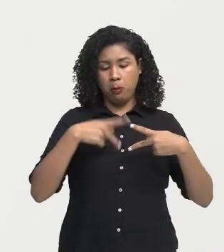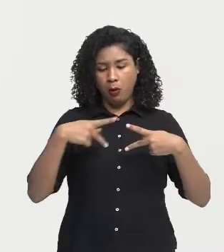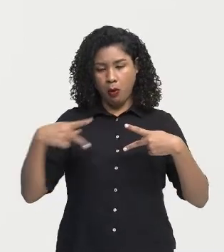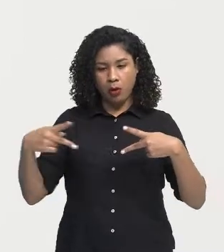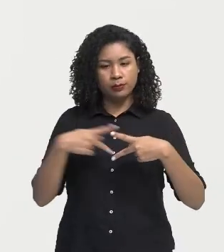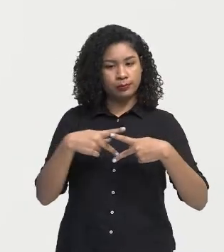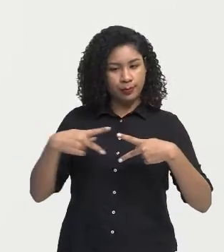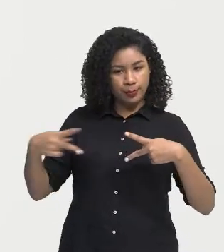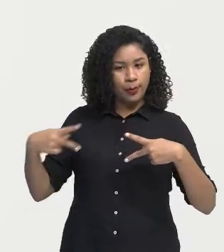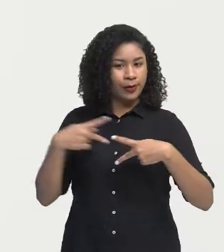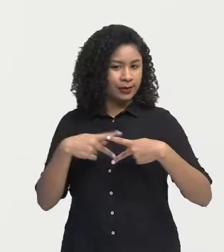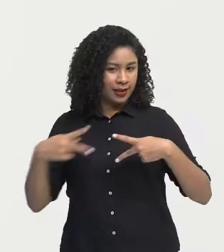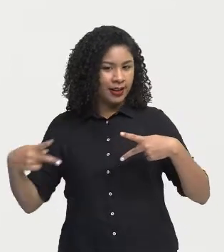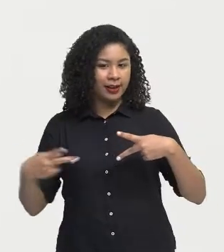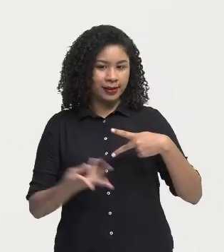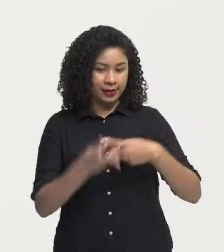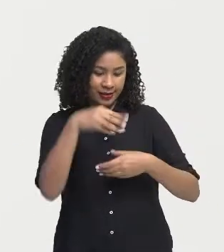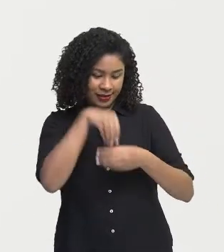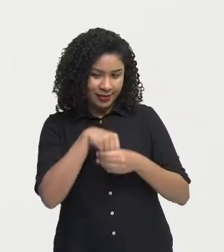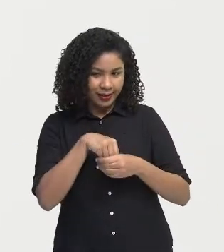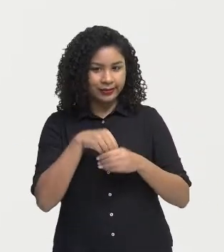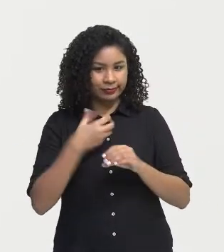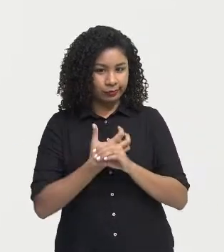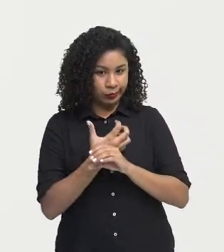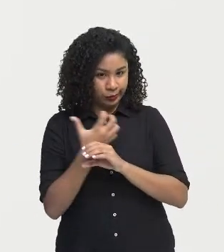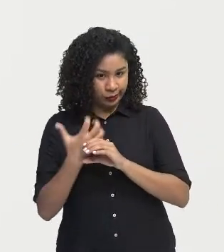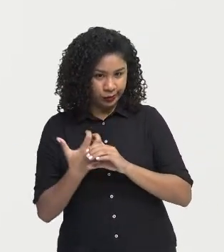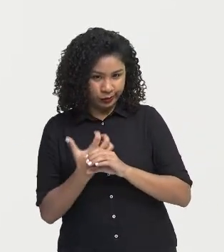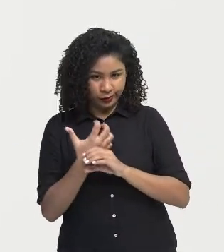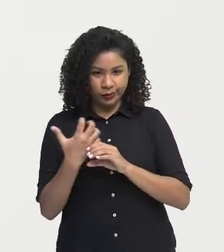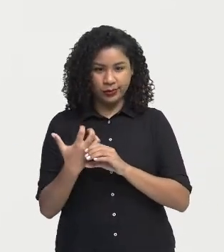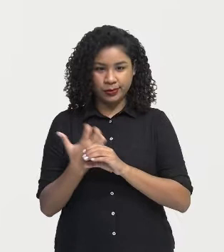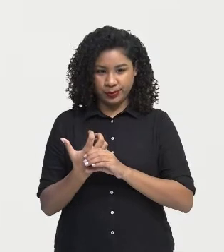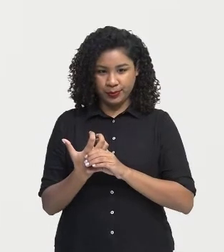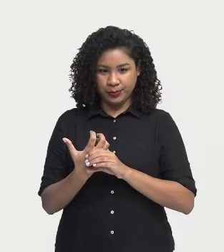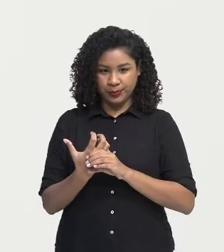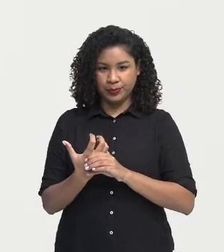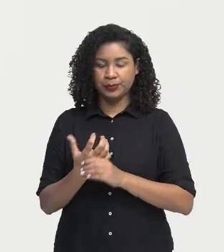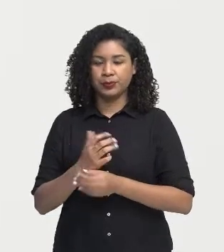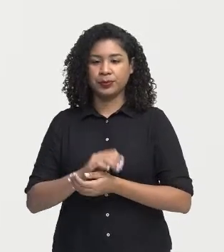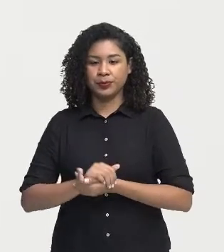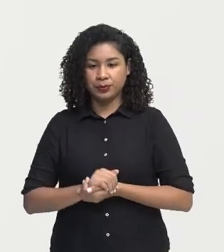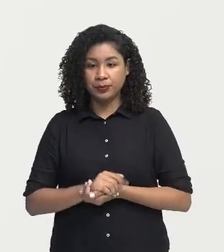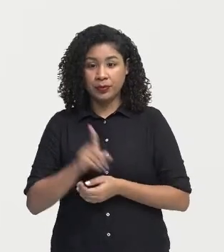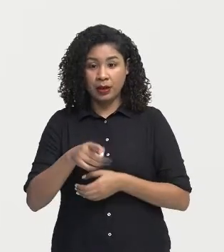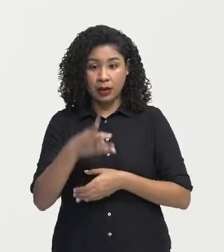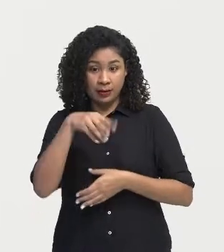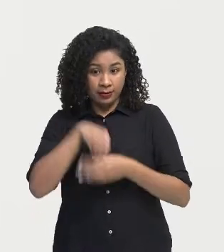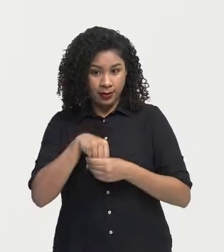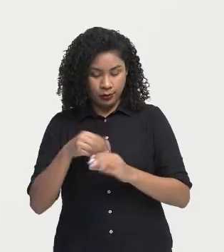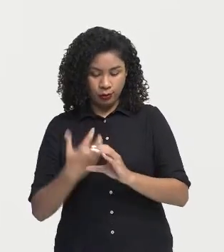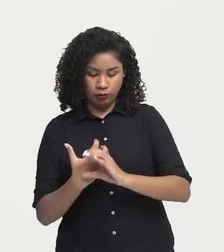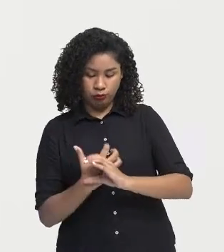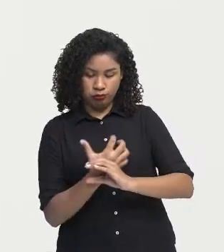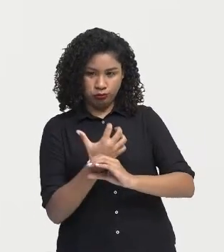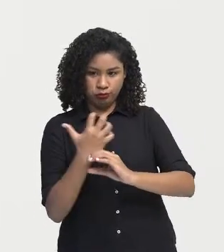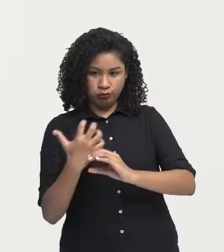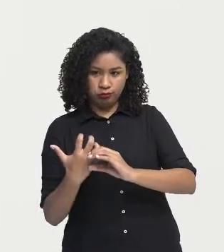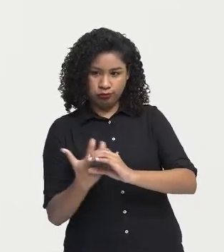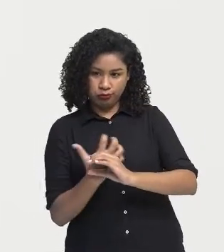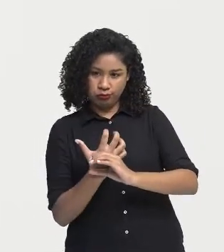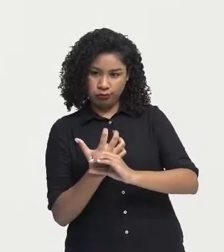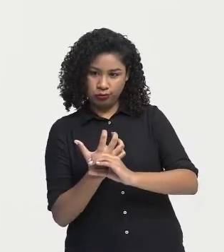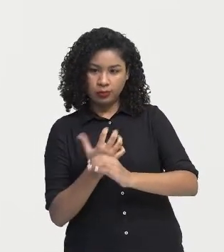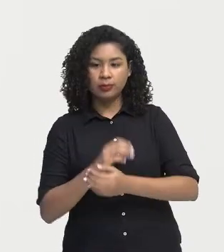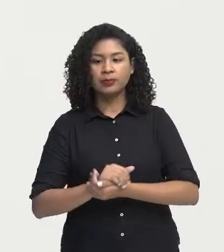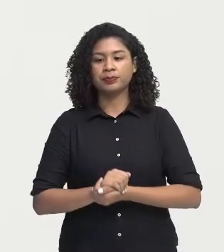proteínas que estão presentes lá no citoesqueleto, uma outra estrutura que está no citoplasma das células.